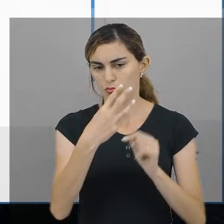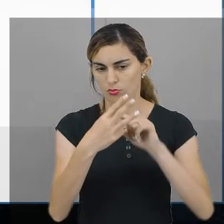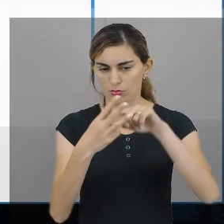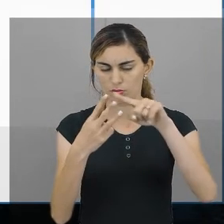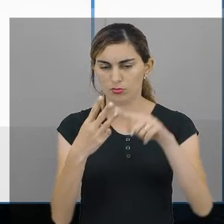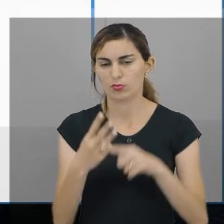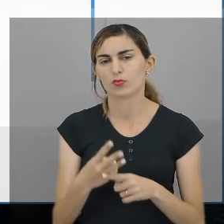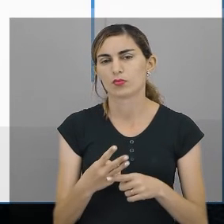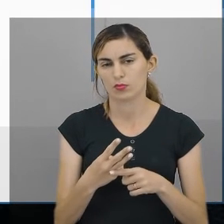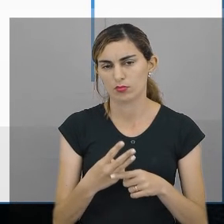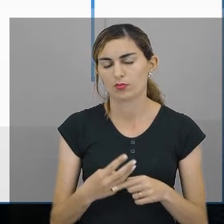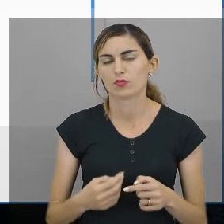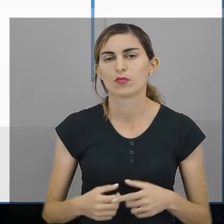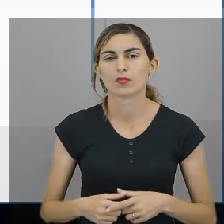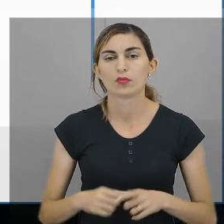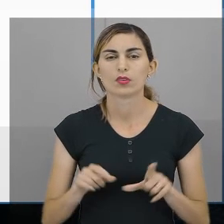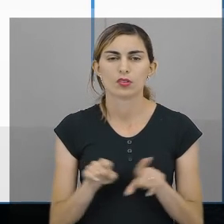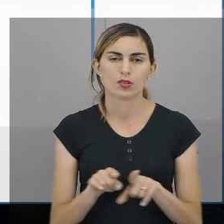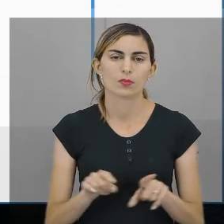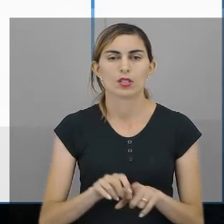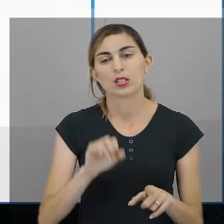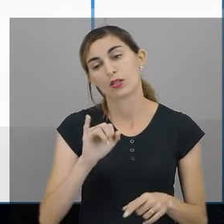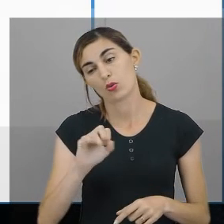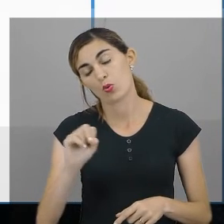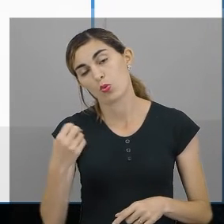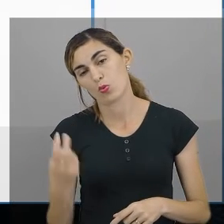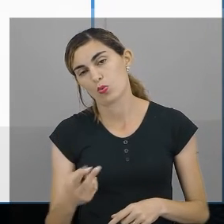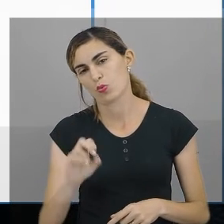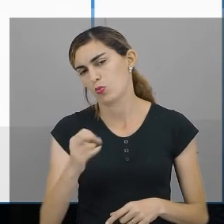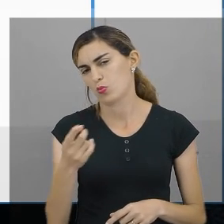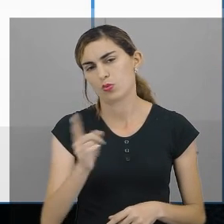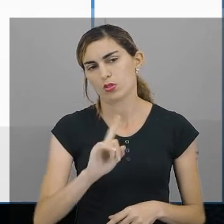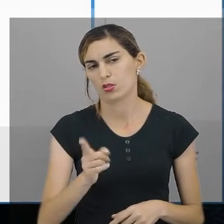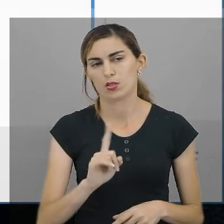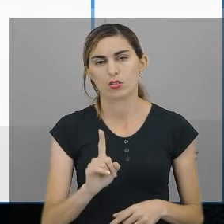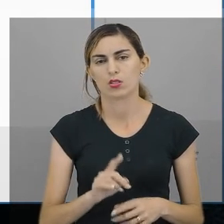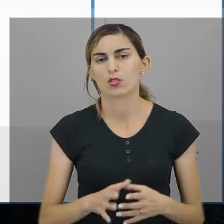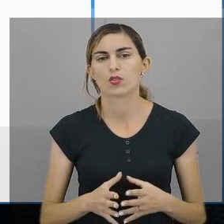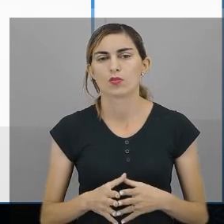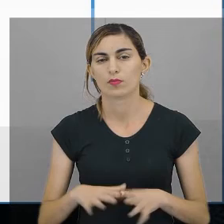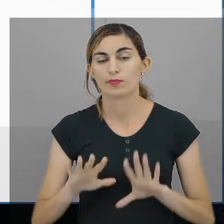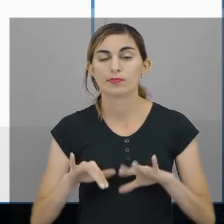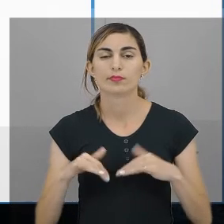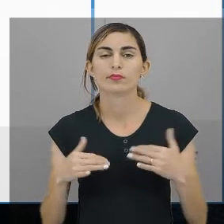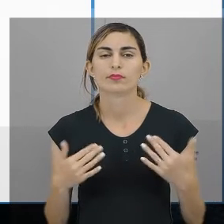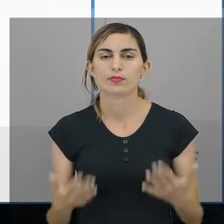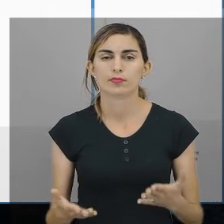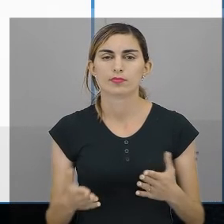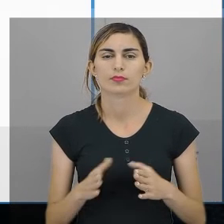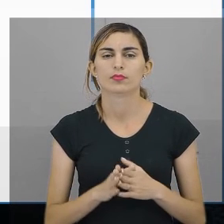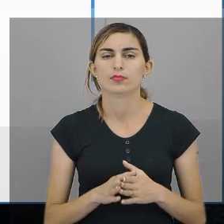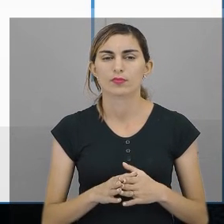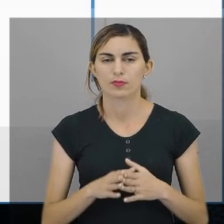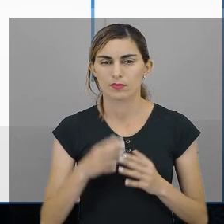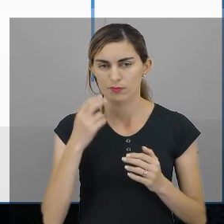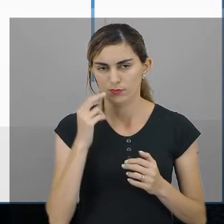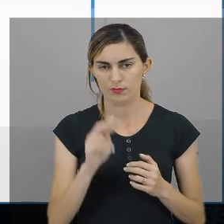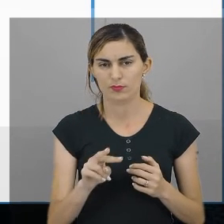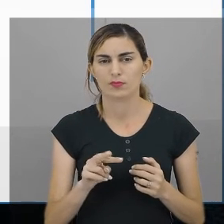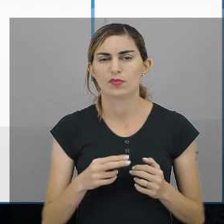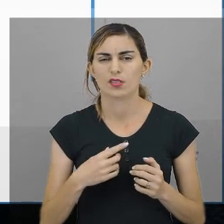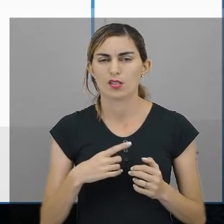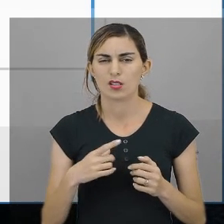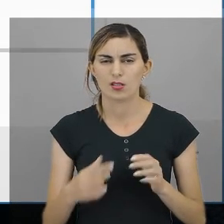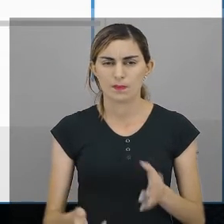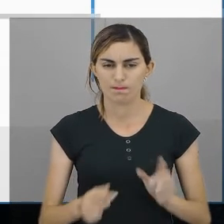lógicos. E, ou não. Então, como esse exemplo é grande, vamos subir um